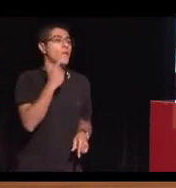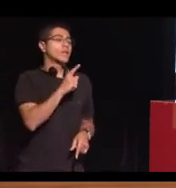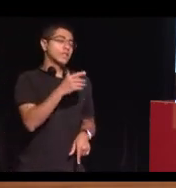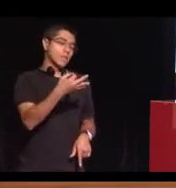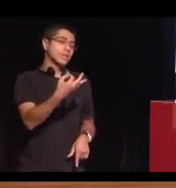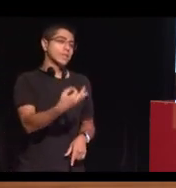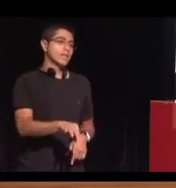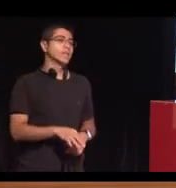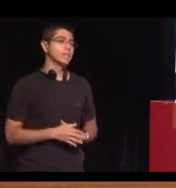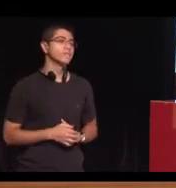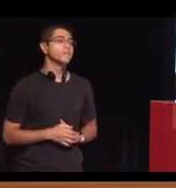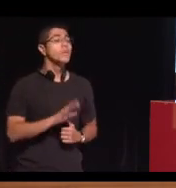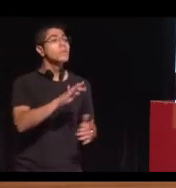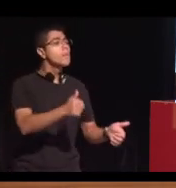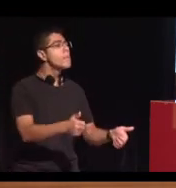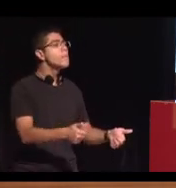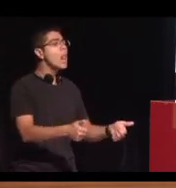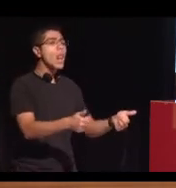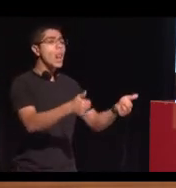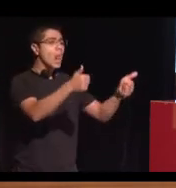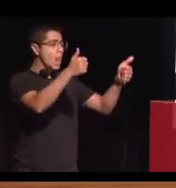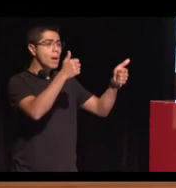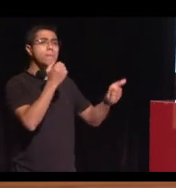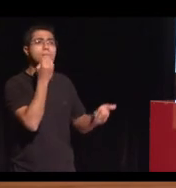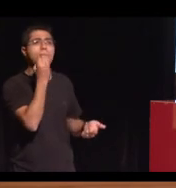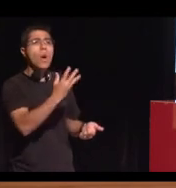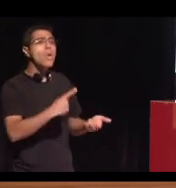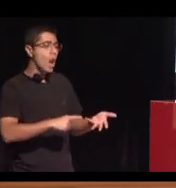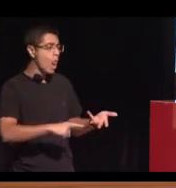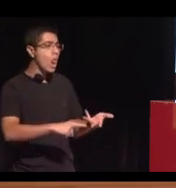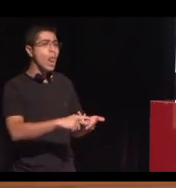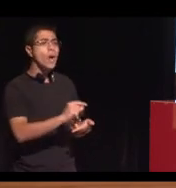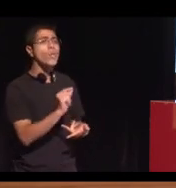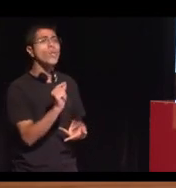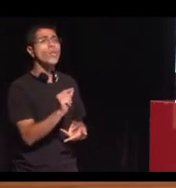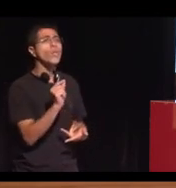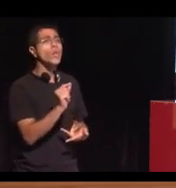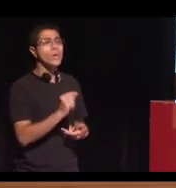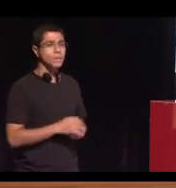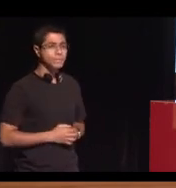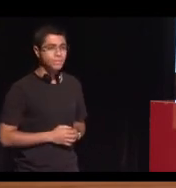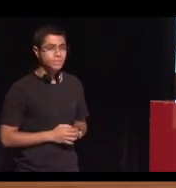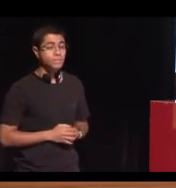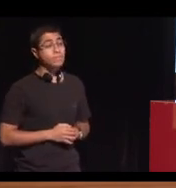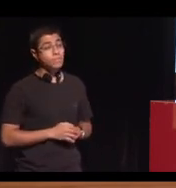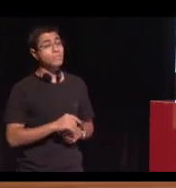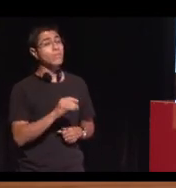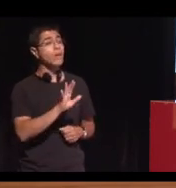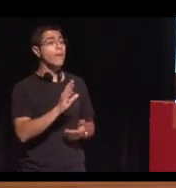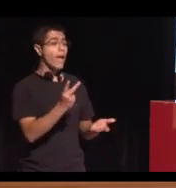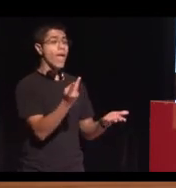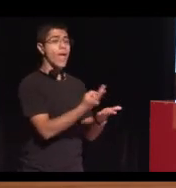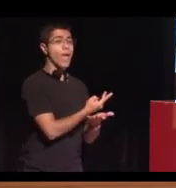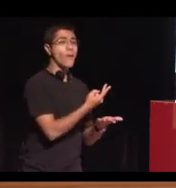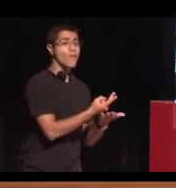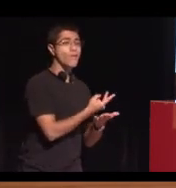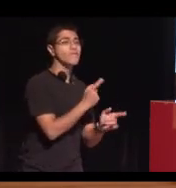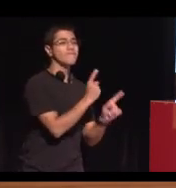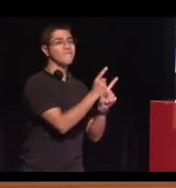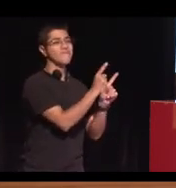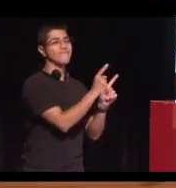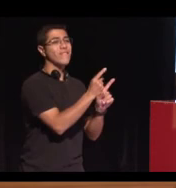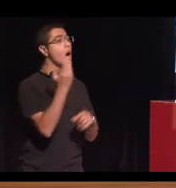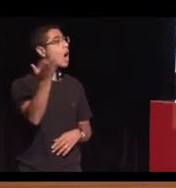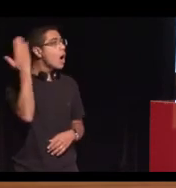A gente melhorou muito o rastreamento de erros. Antes, a gente não sabia o que acontecia. Fazia um request, o request sumia, ou